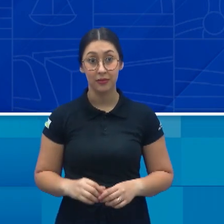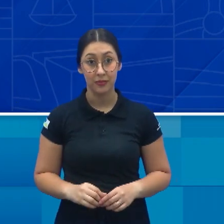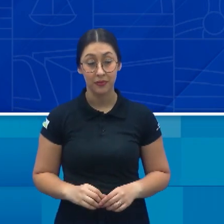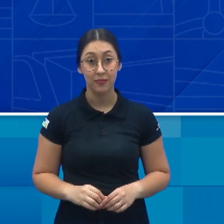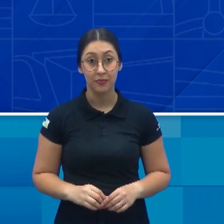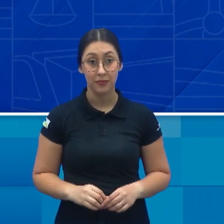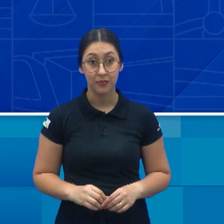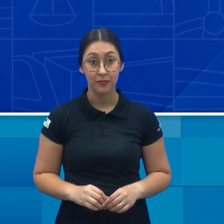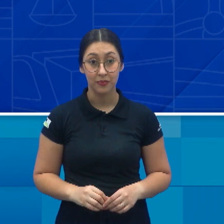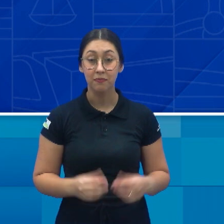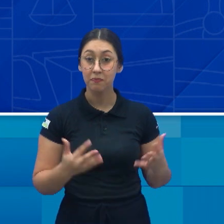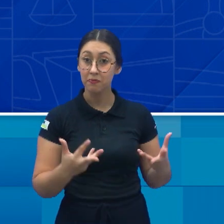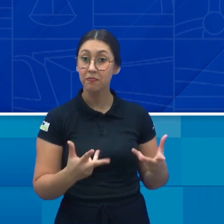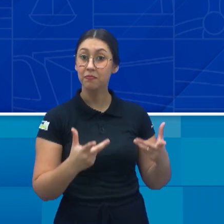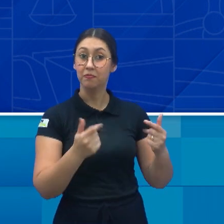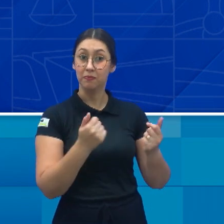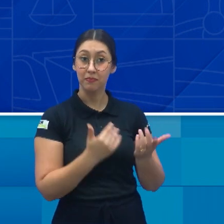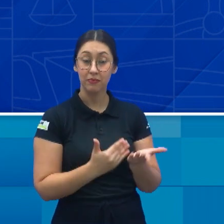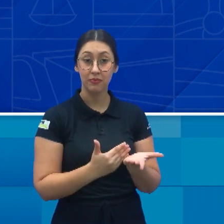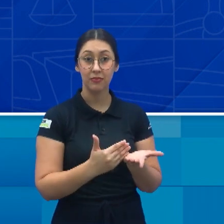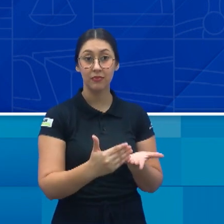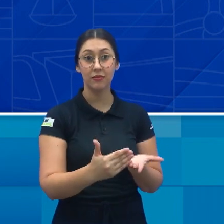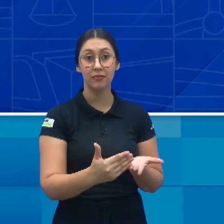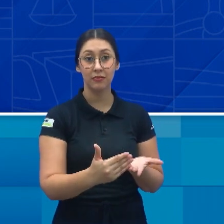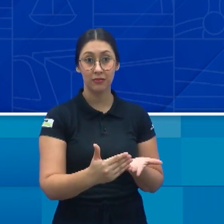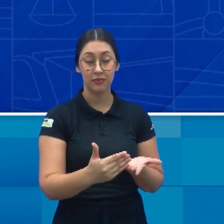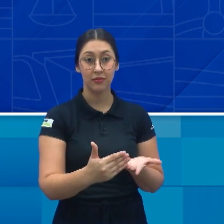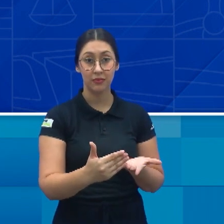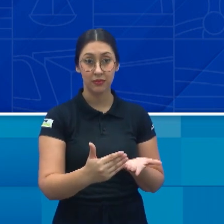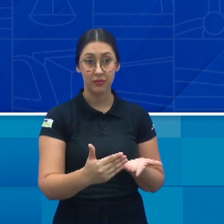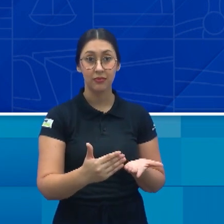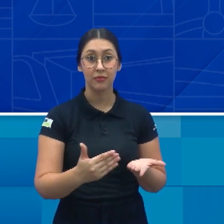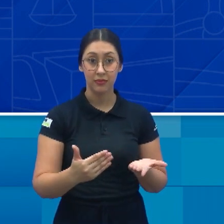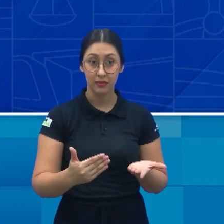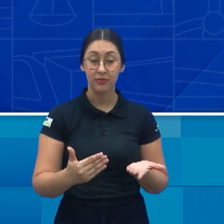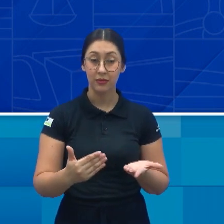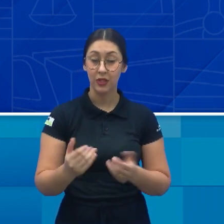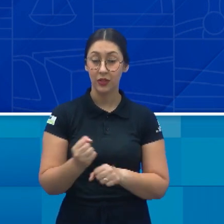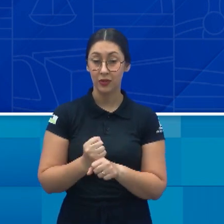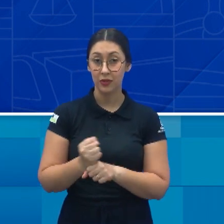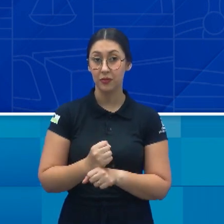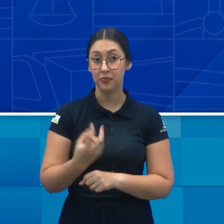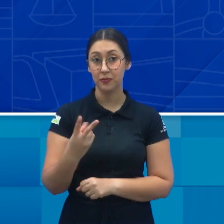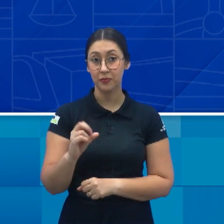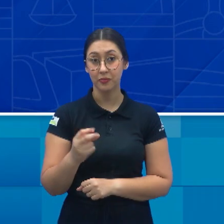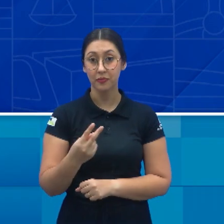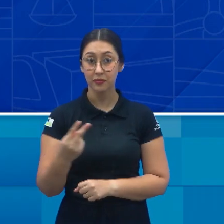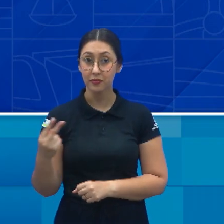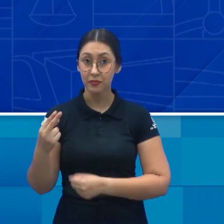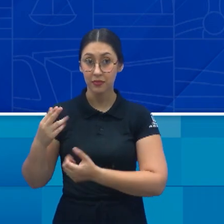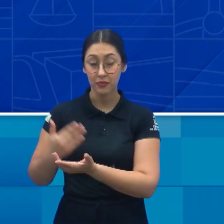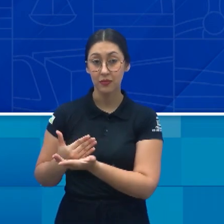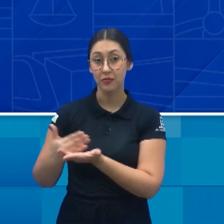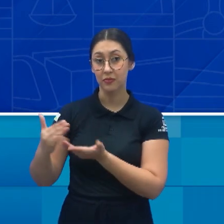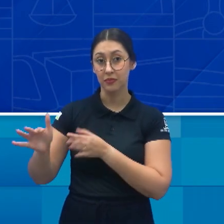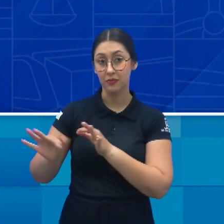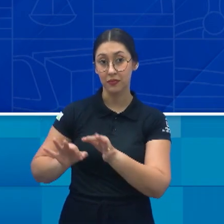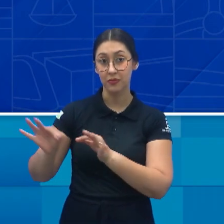Talento floresceu em São José dos Campos após a mudança aqui em 2022. A Maia ingressou no projeto Arte